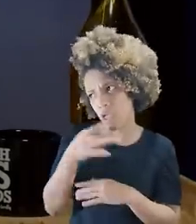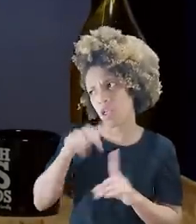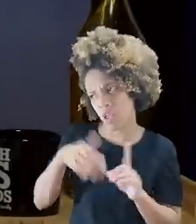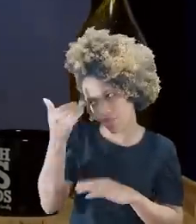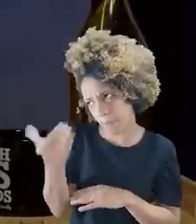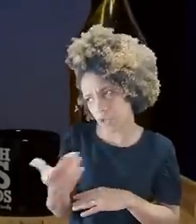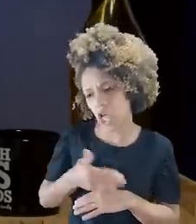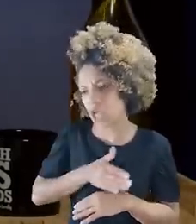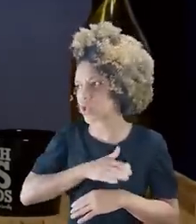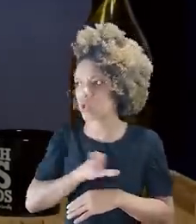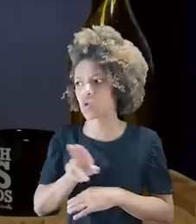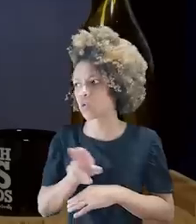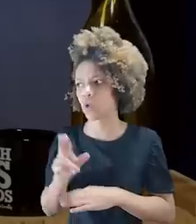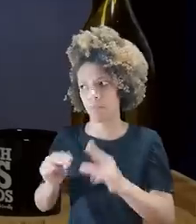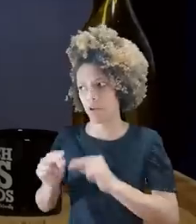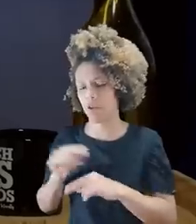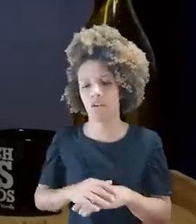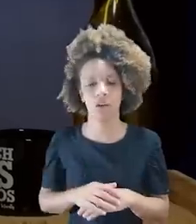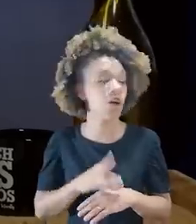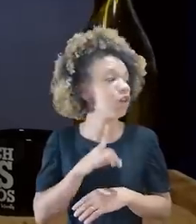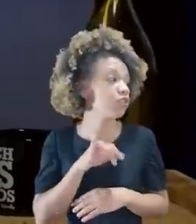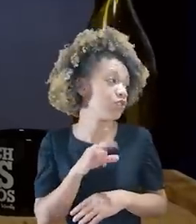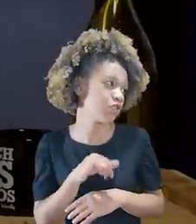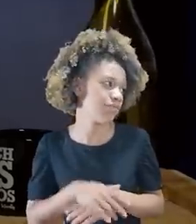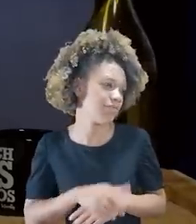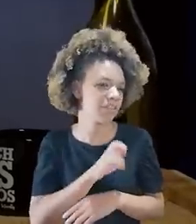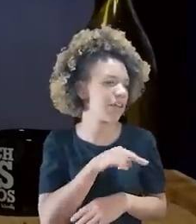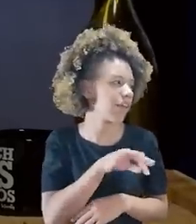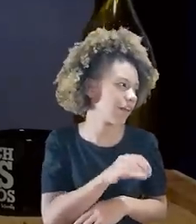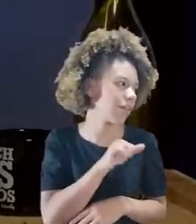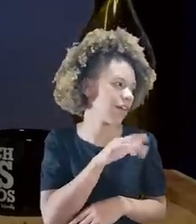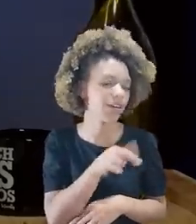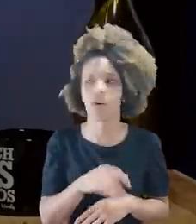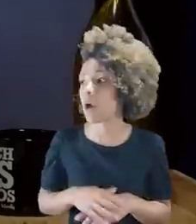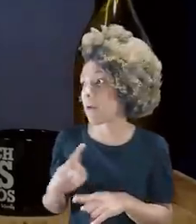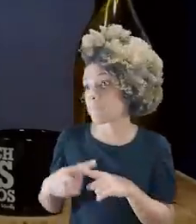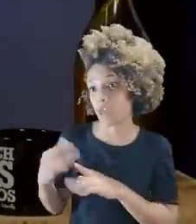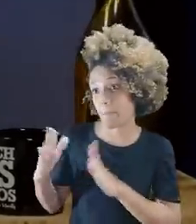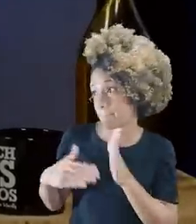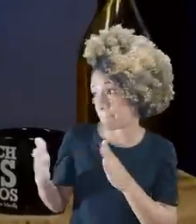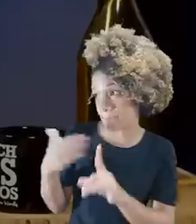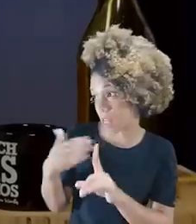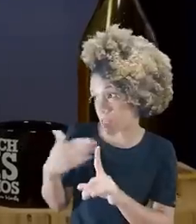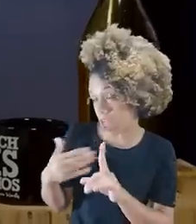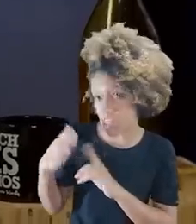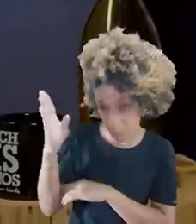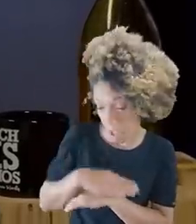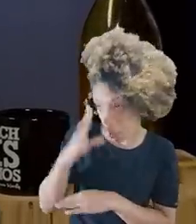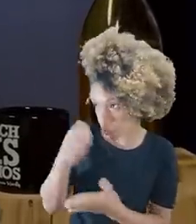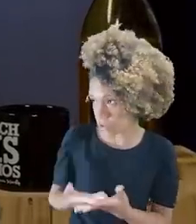uma novela na Record ano passado que a mulher chegou para mim me abraçou sou com dó da minha personagem por causa do filho que